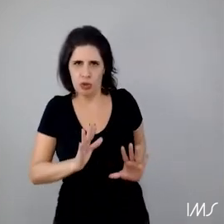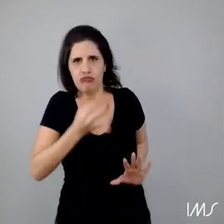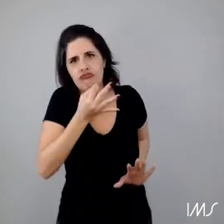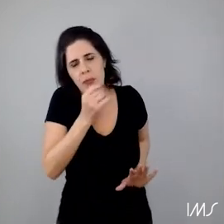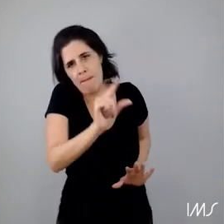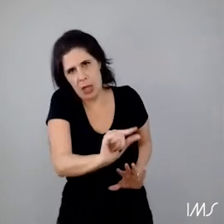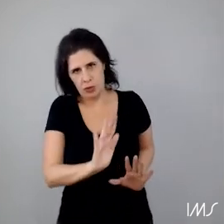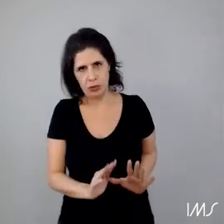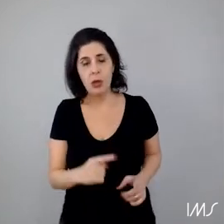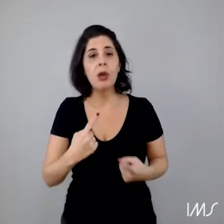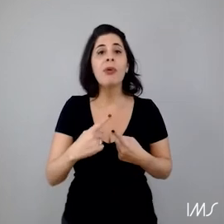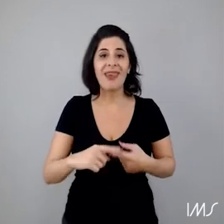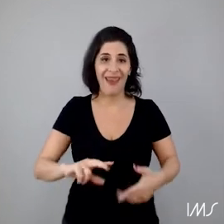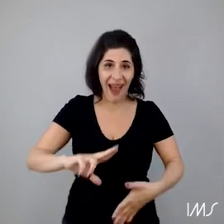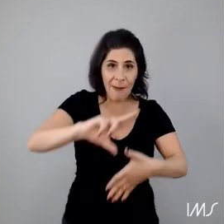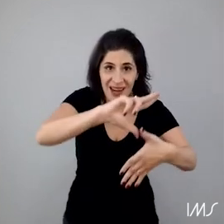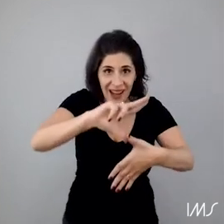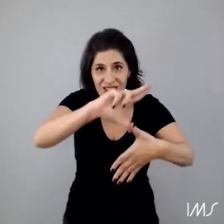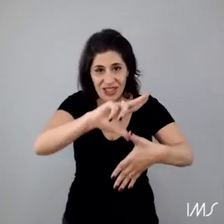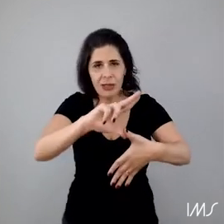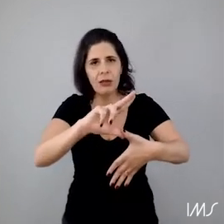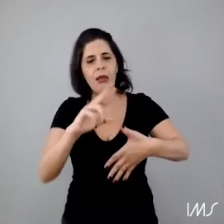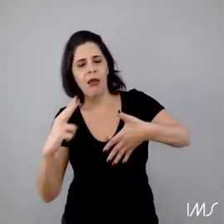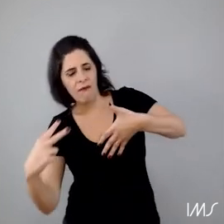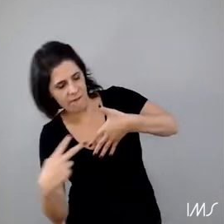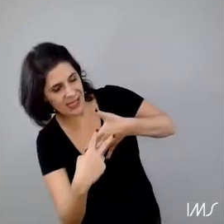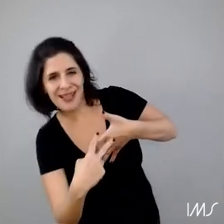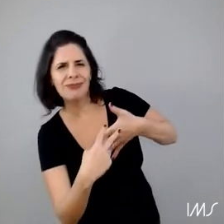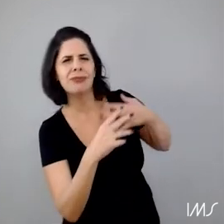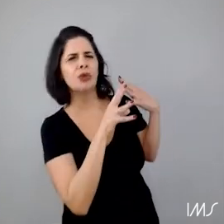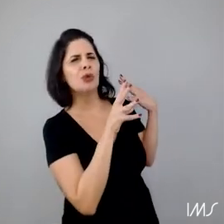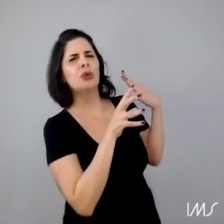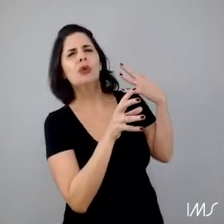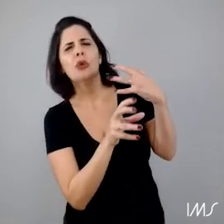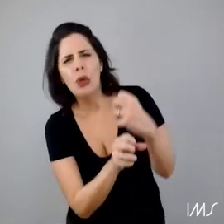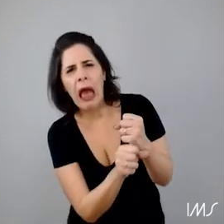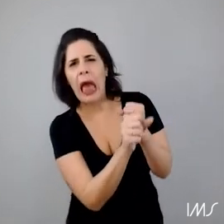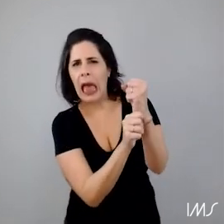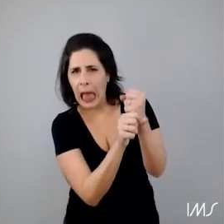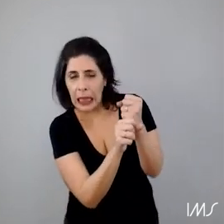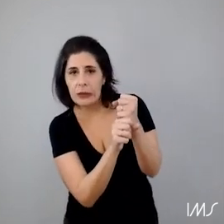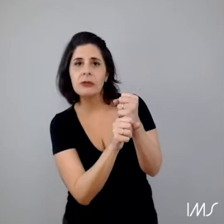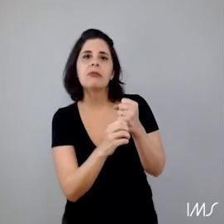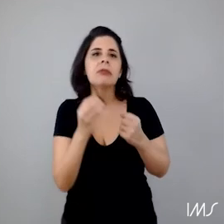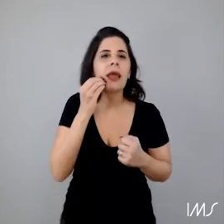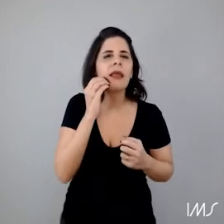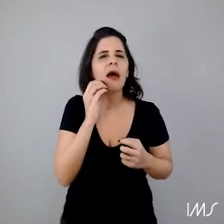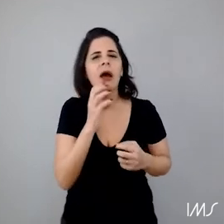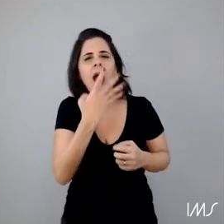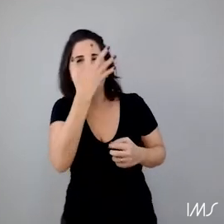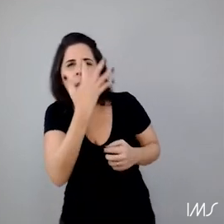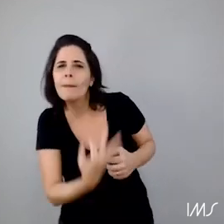buscava-se compreender, que muitos ainda eu sentia que não haviam compreendido, em termos de uma